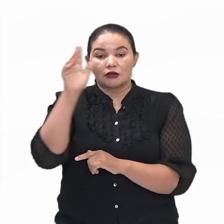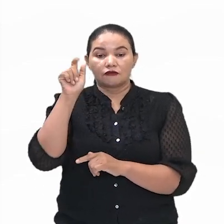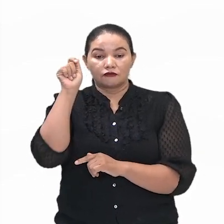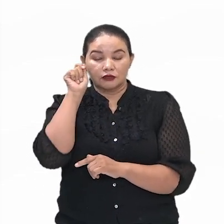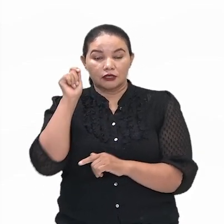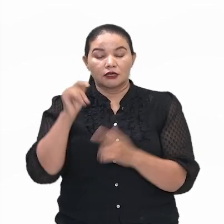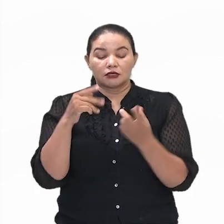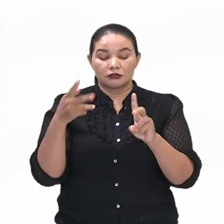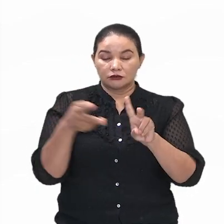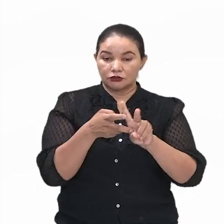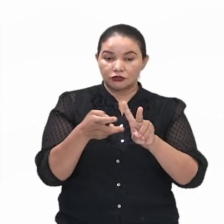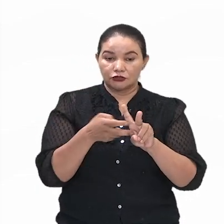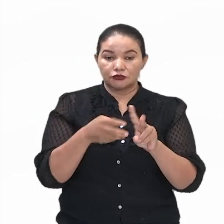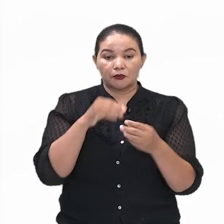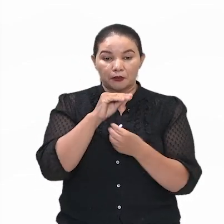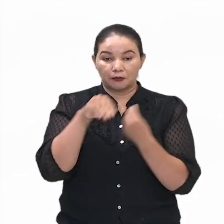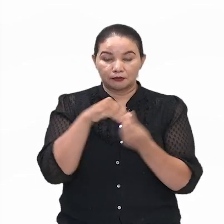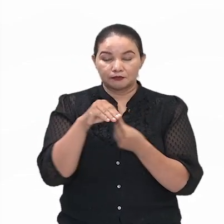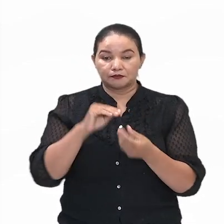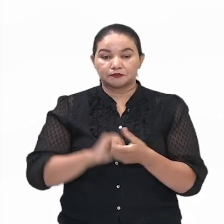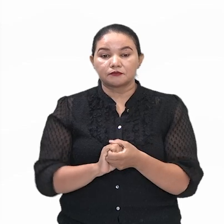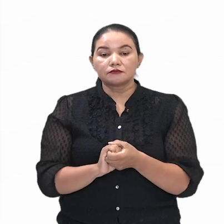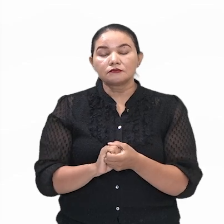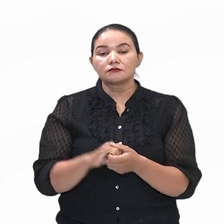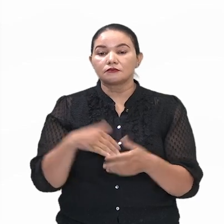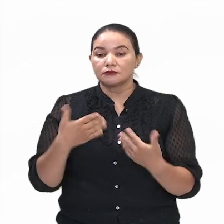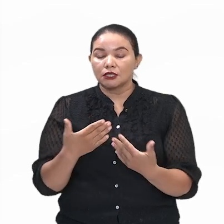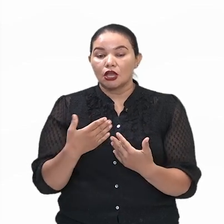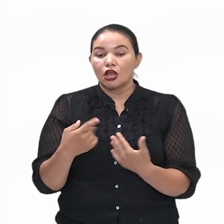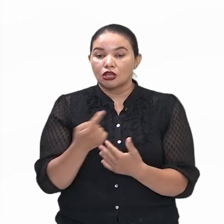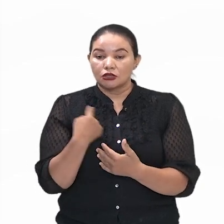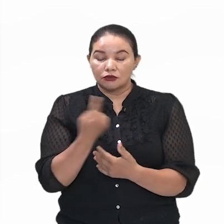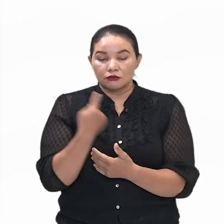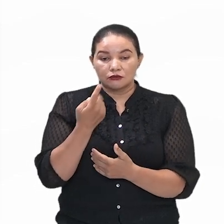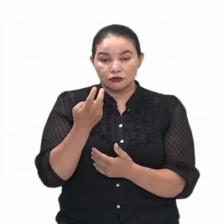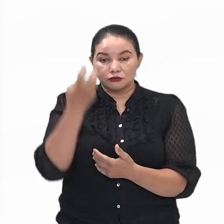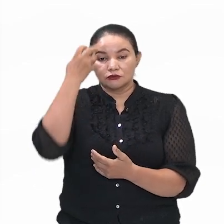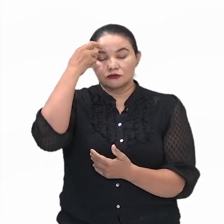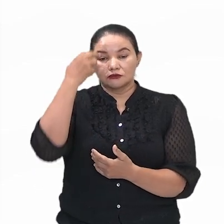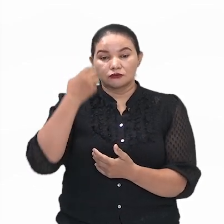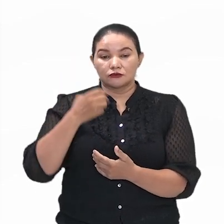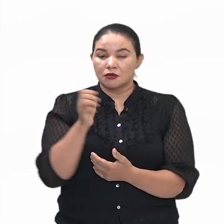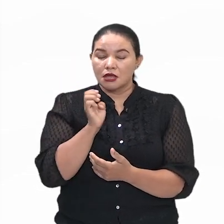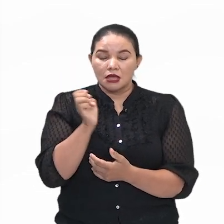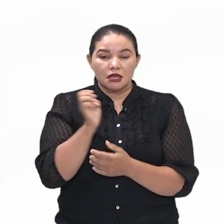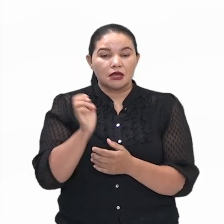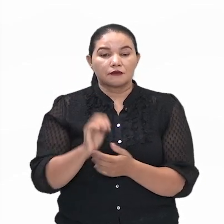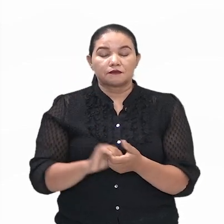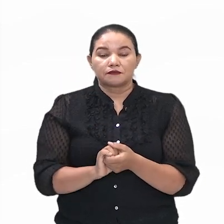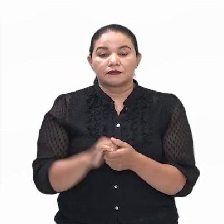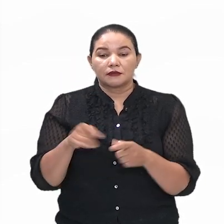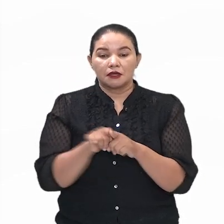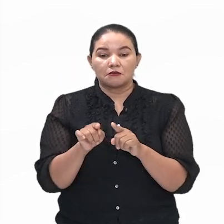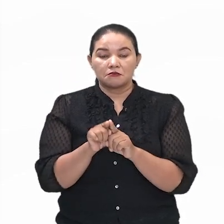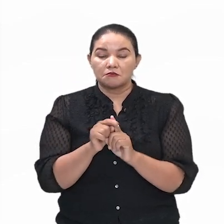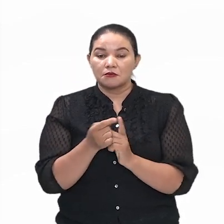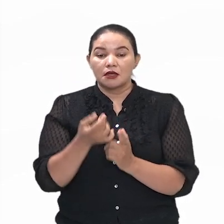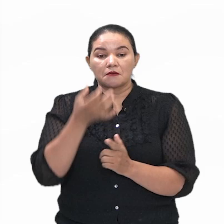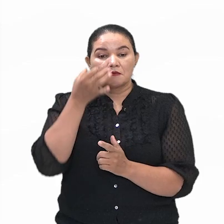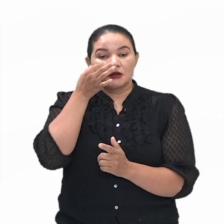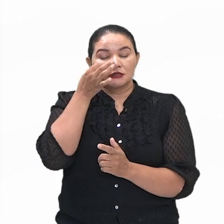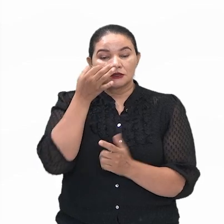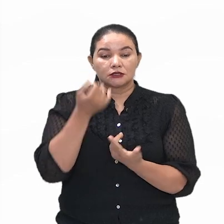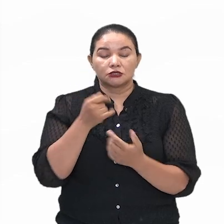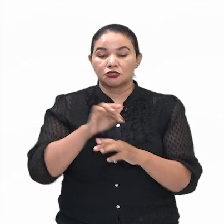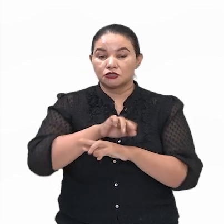e indígenas, ou seja, a nossa cultura ela é riquíssima, então a presença dessas tradições